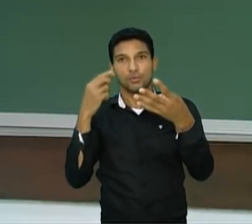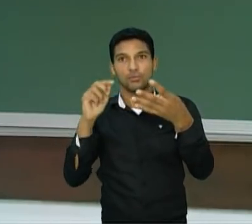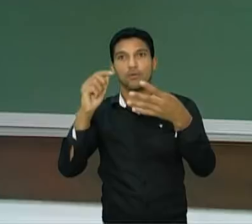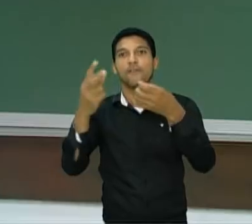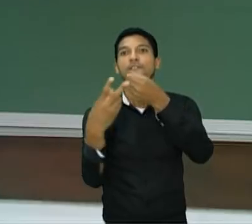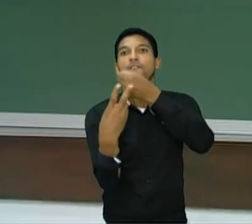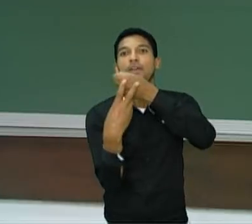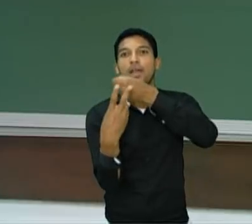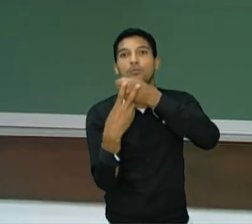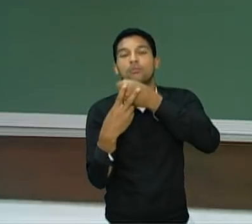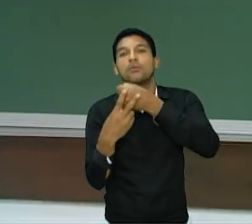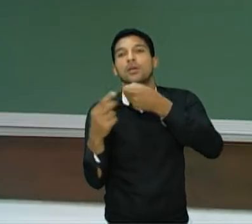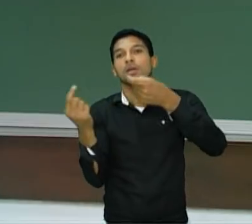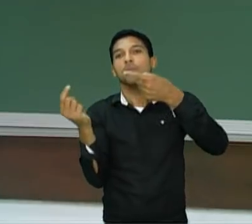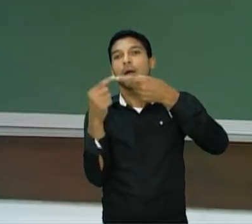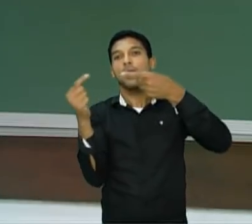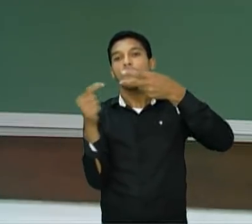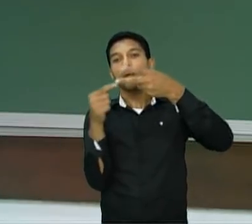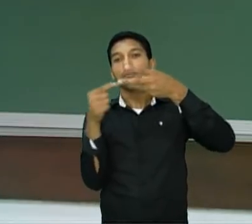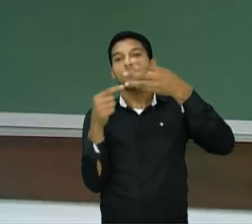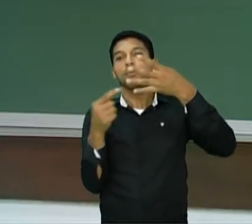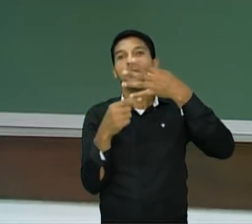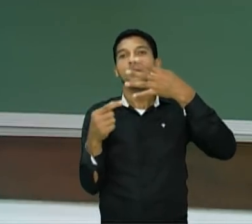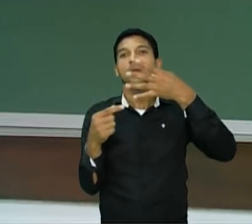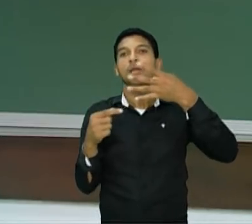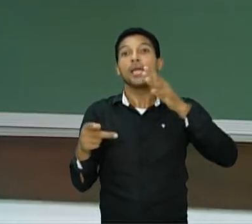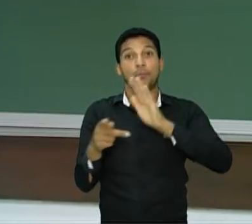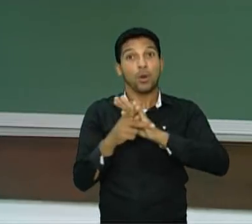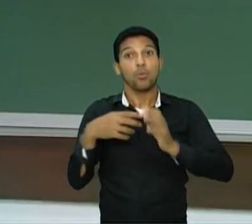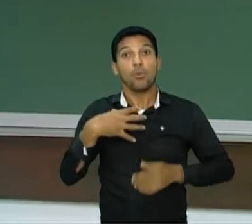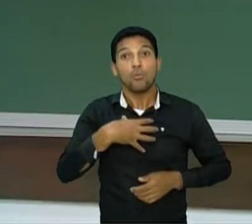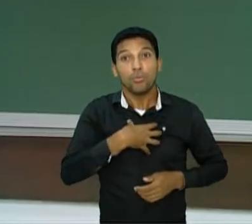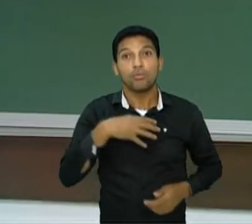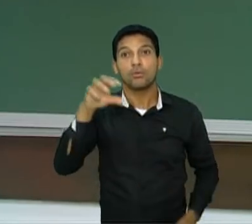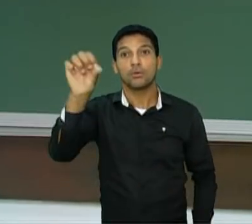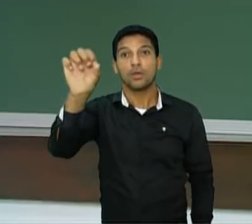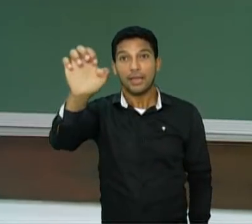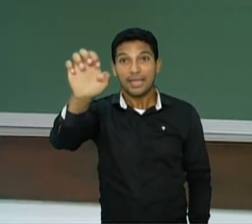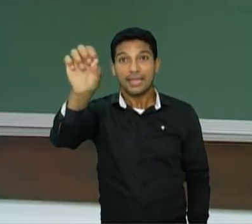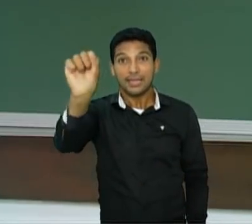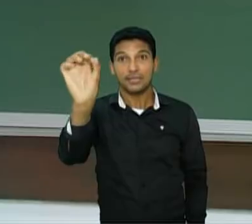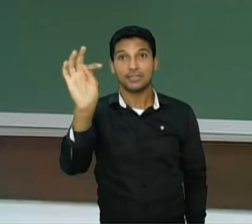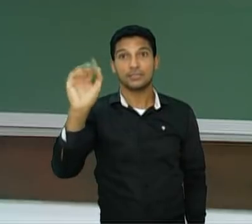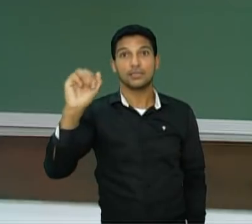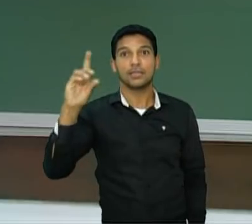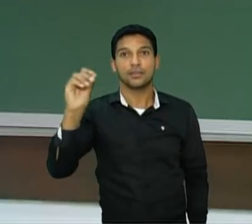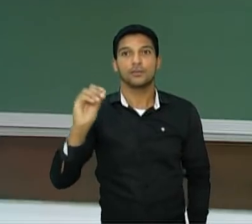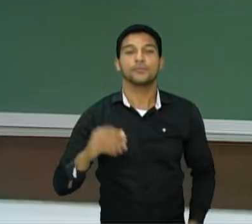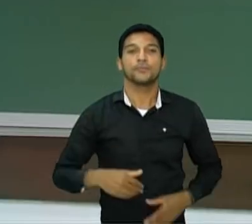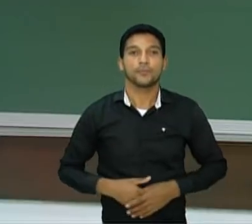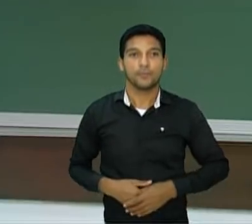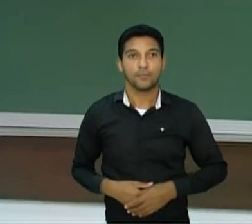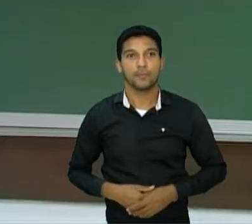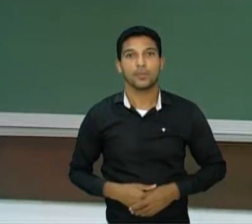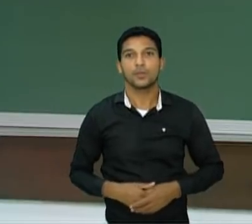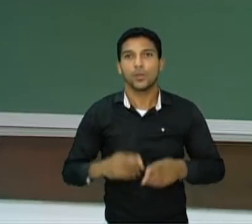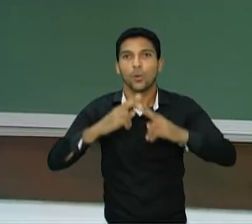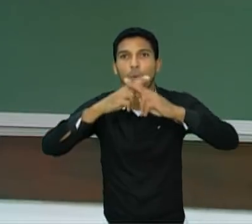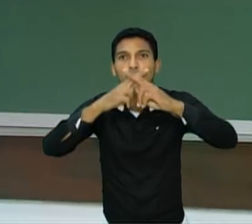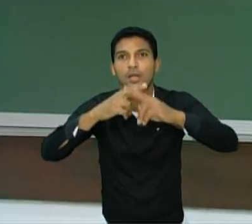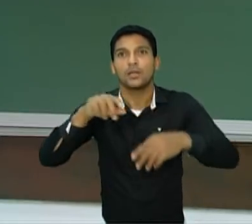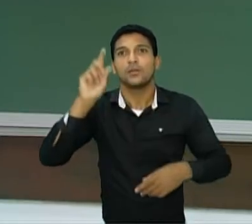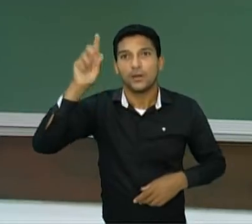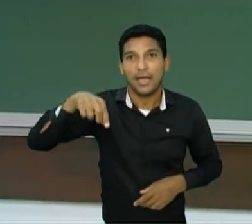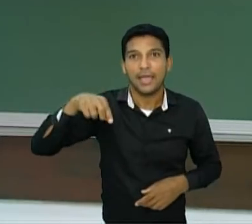esqueça, existem alguns verbos que denotam um estado. O Naruto é legal.